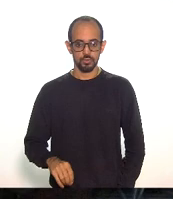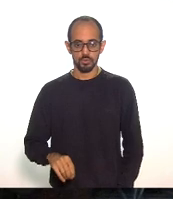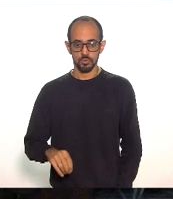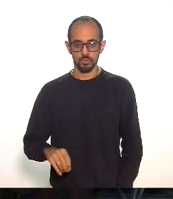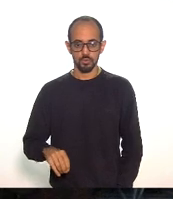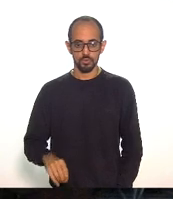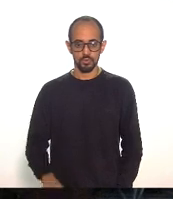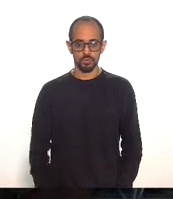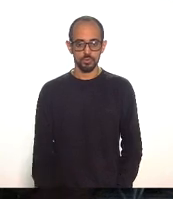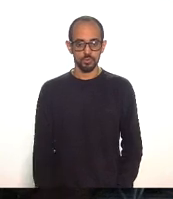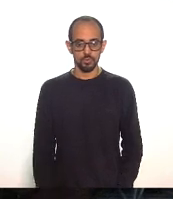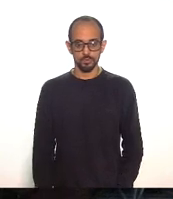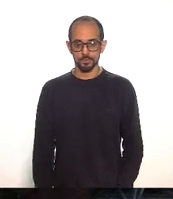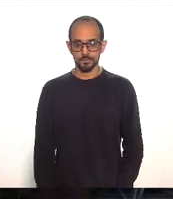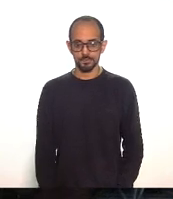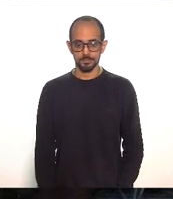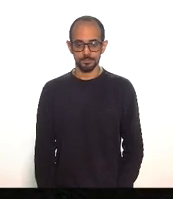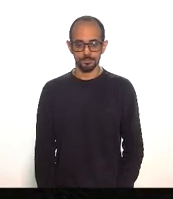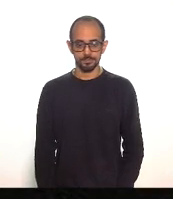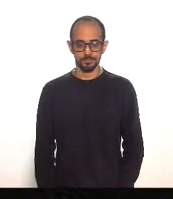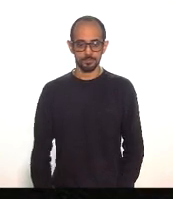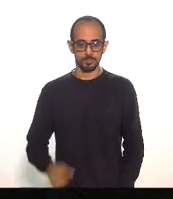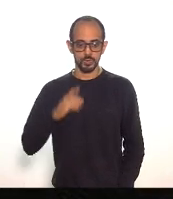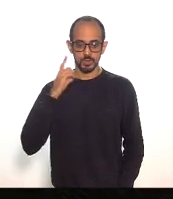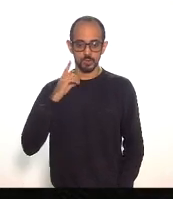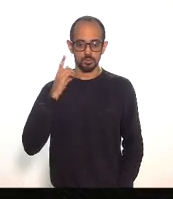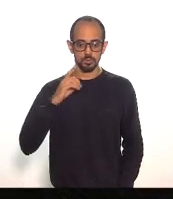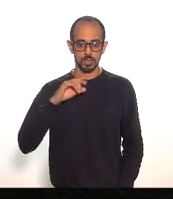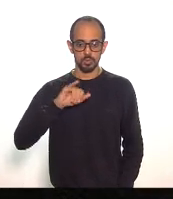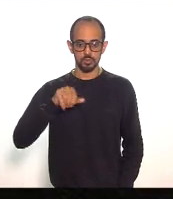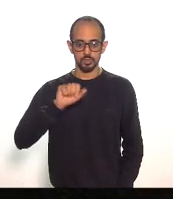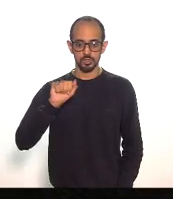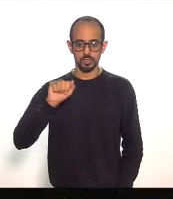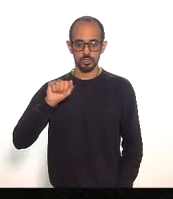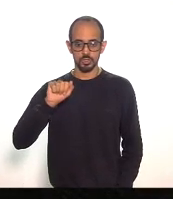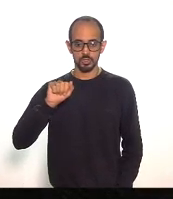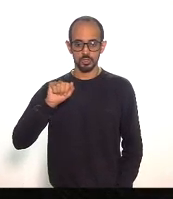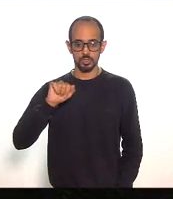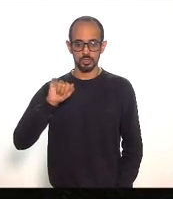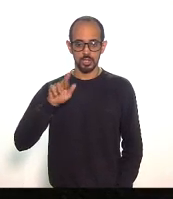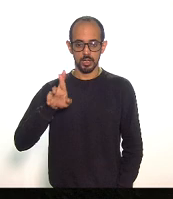Deputado Gustavo Schmidt. Deputado Jair Bittencourt.